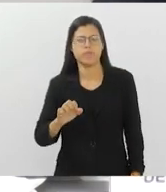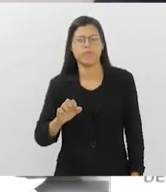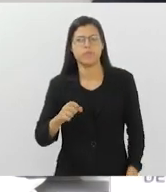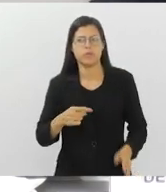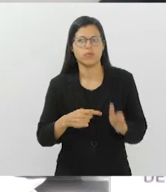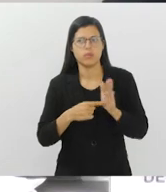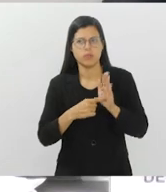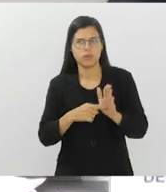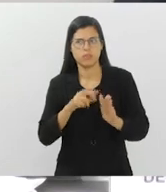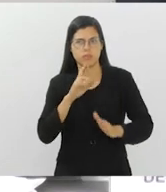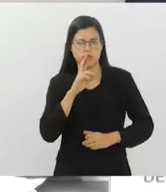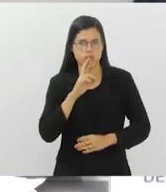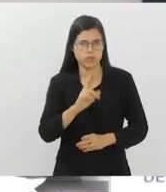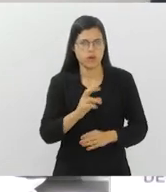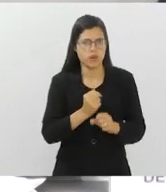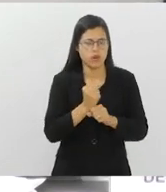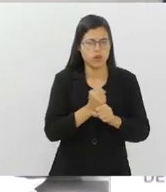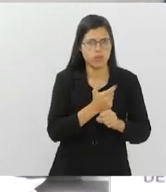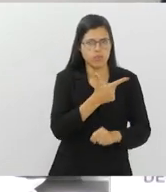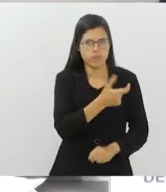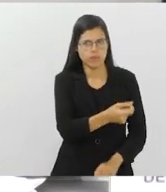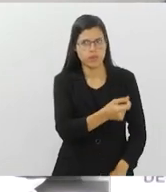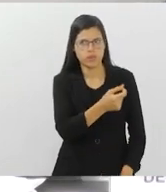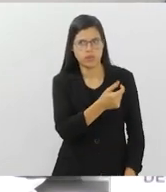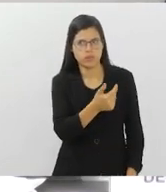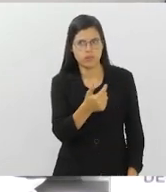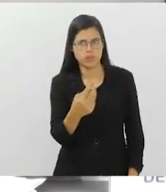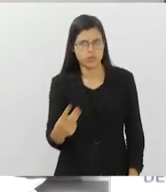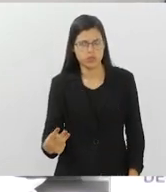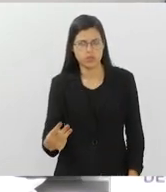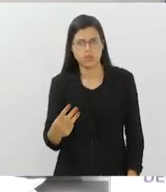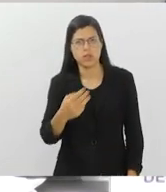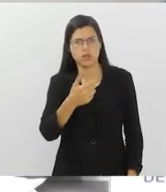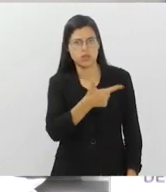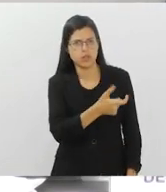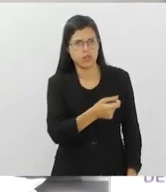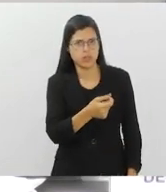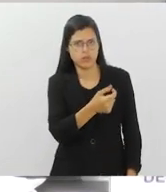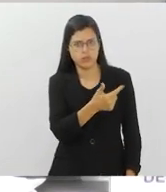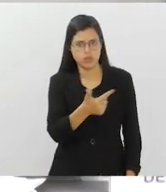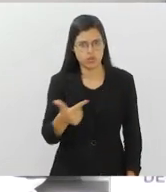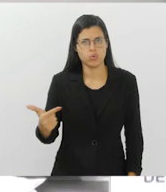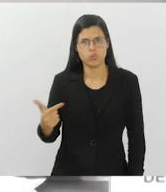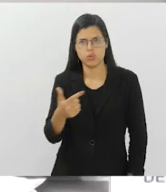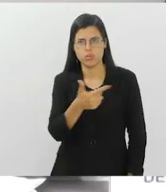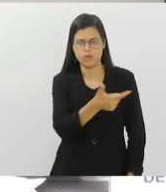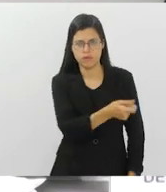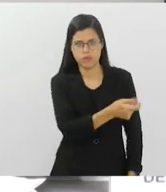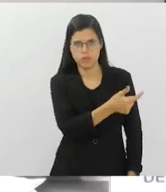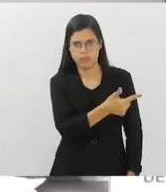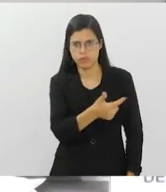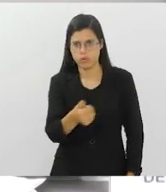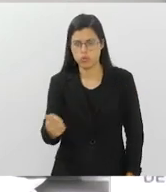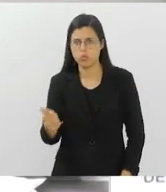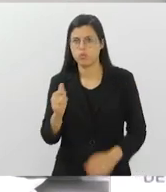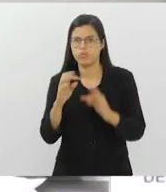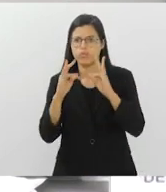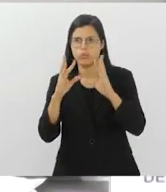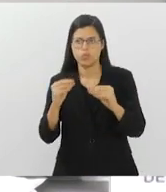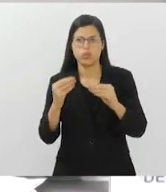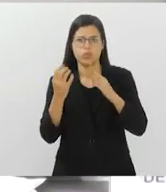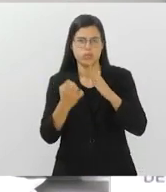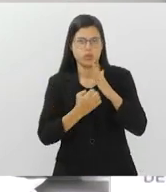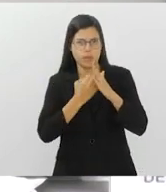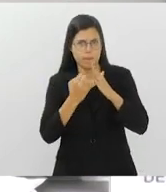exercício dos anos de 2023, 2022 e de 2021 e de todas as empresas que comercializam planos